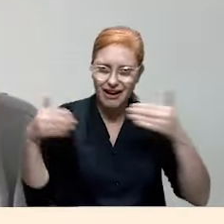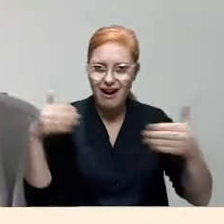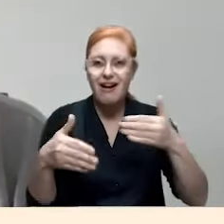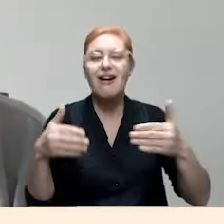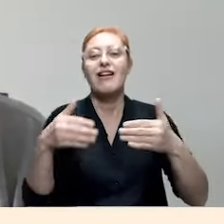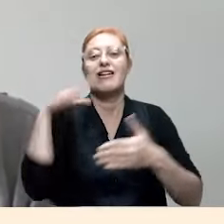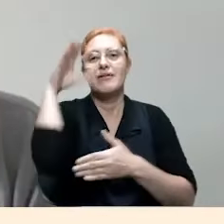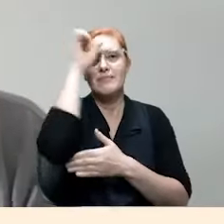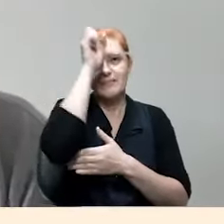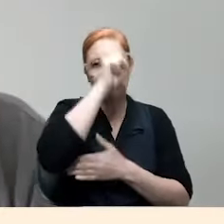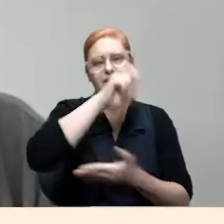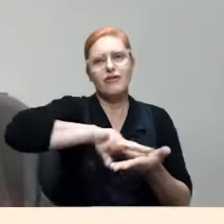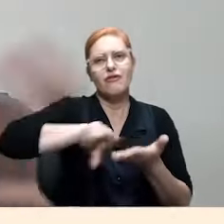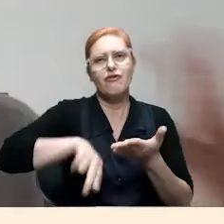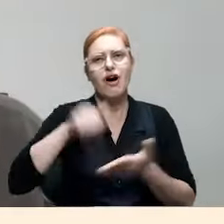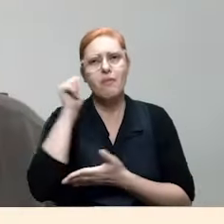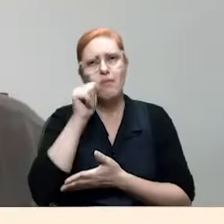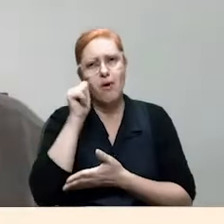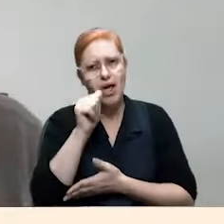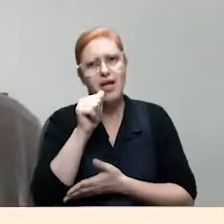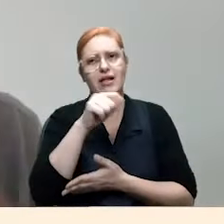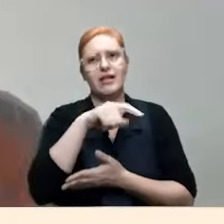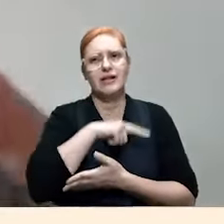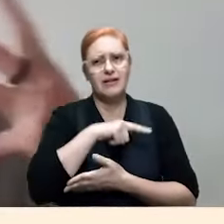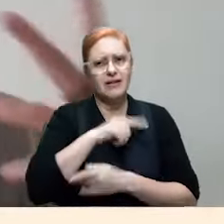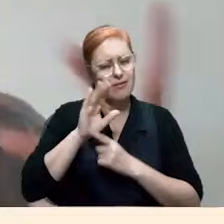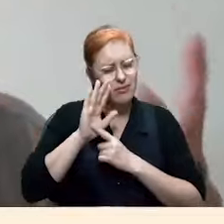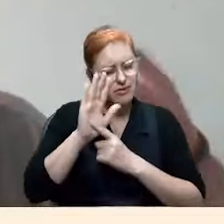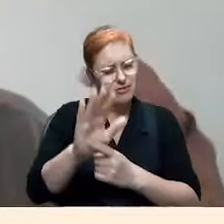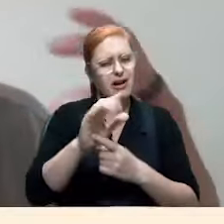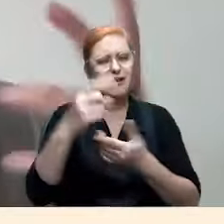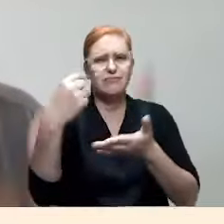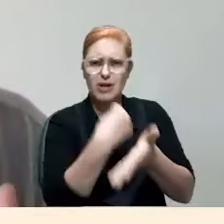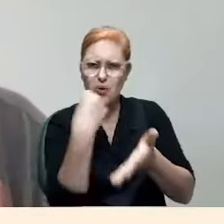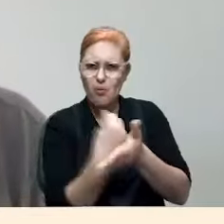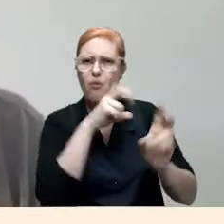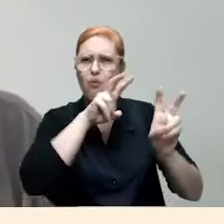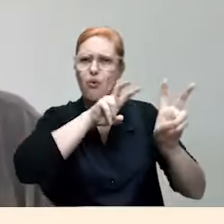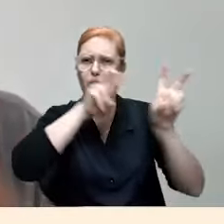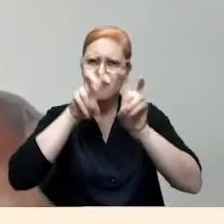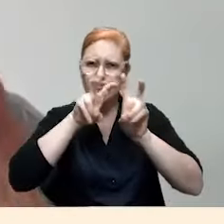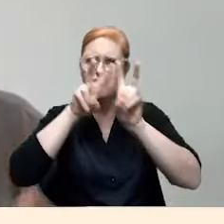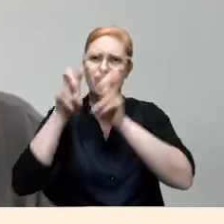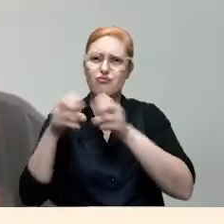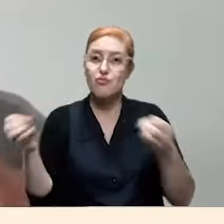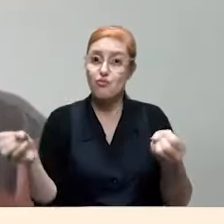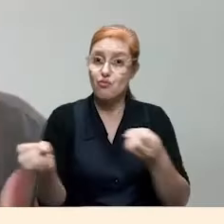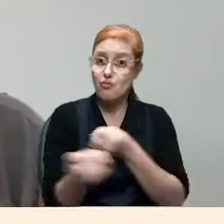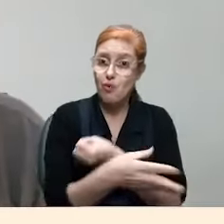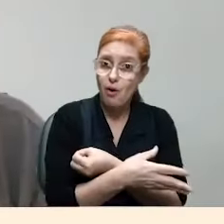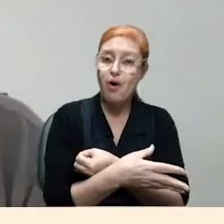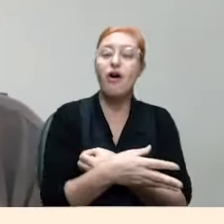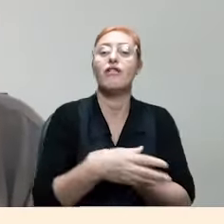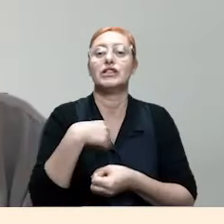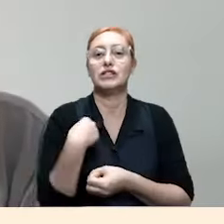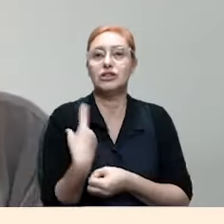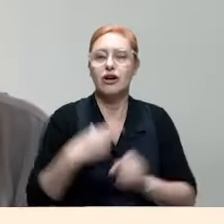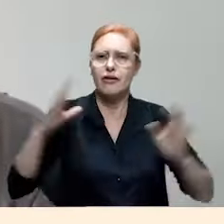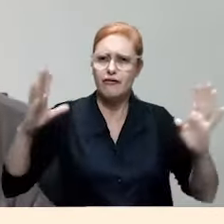muitas delas, que têm trazido questionamentos, questões novas que a gente está enfrentando a cada